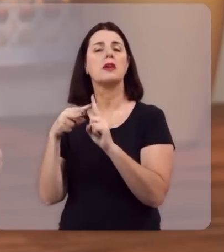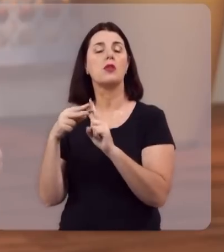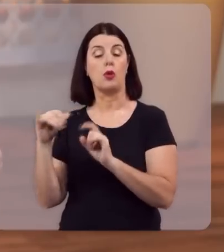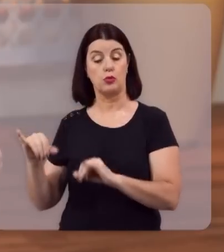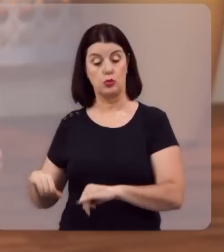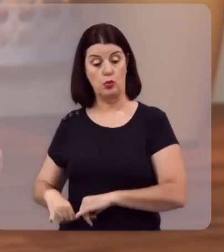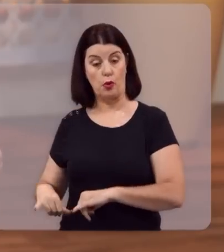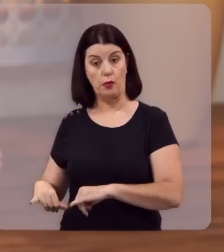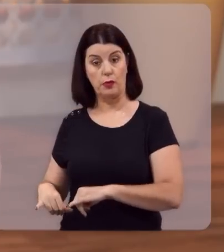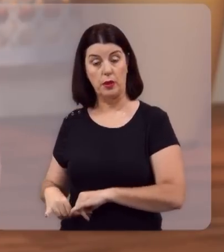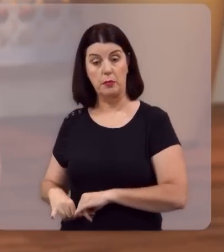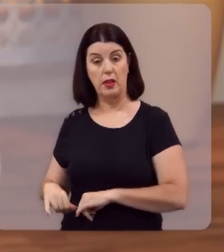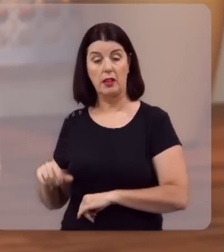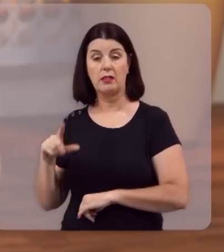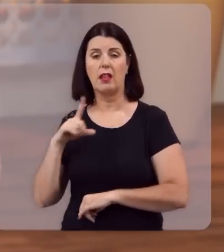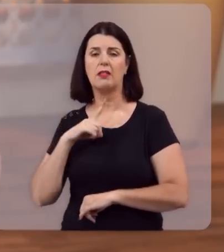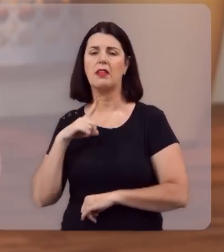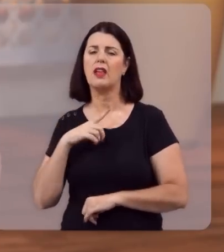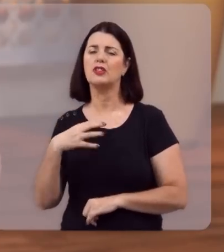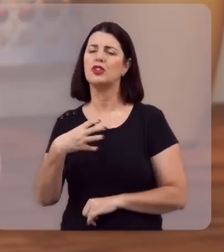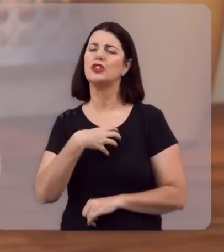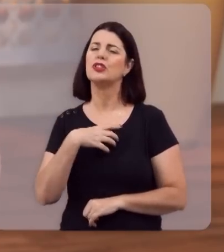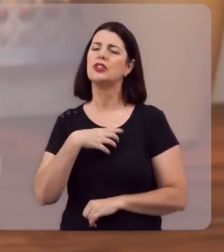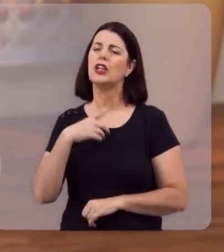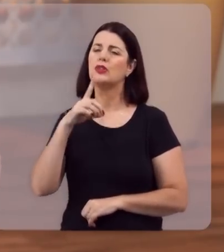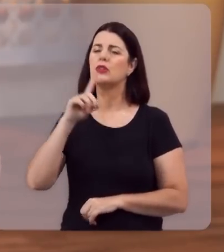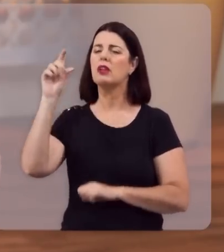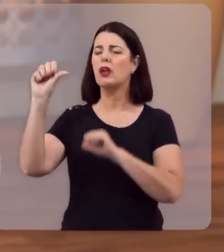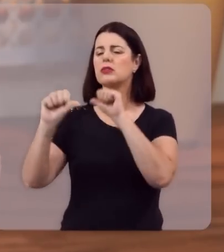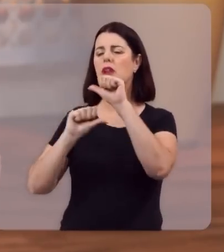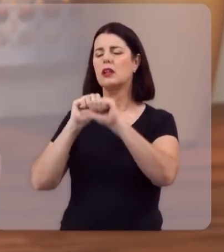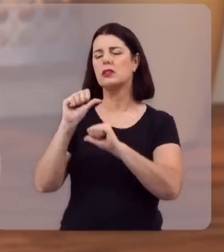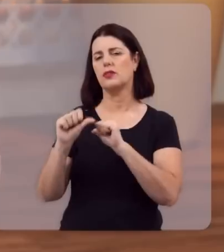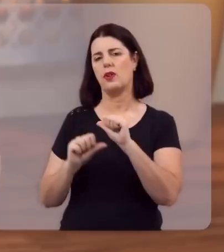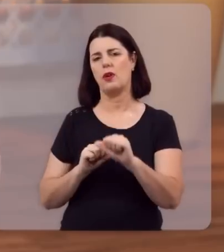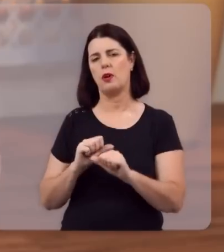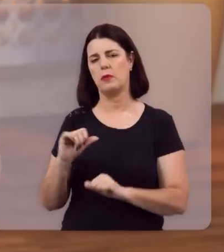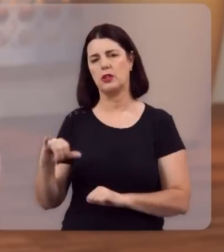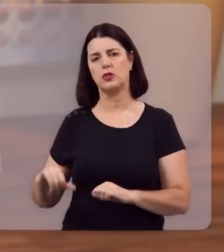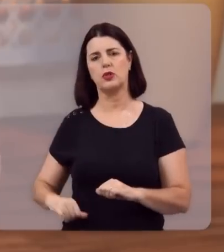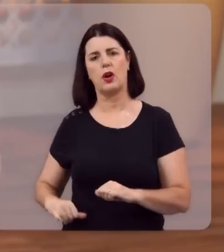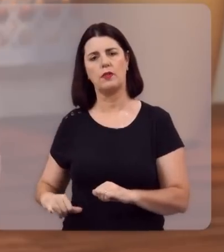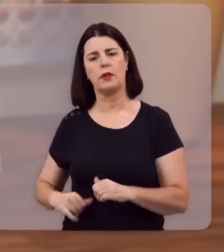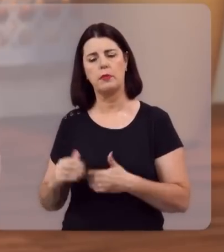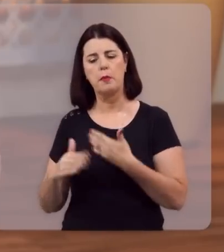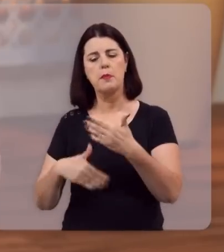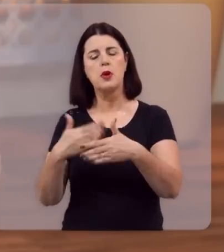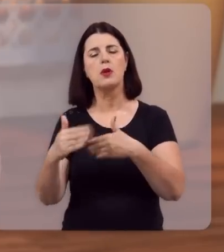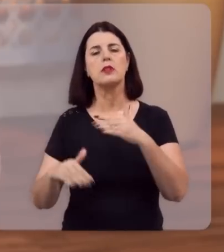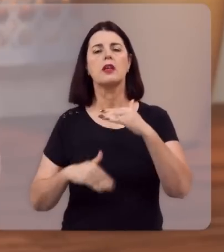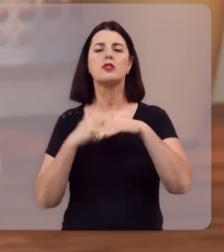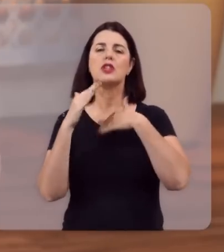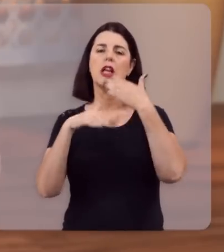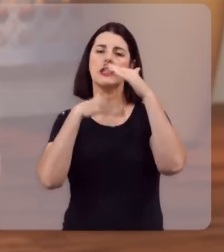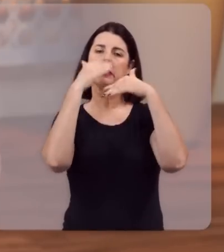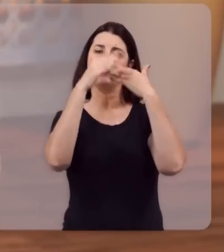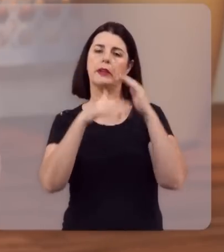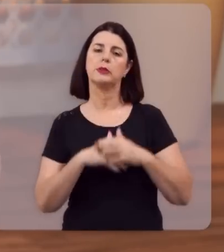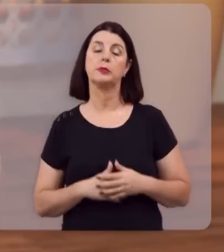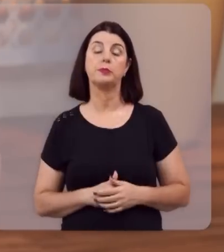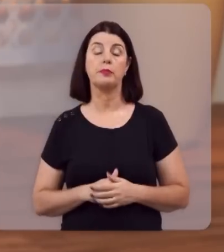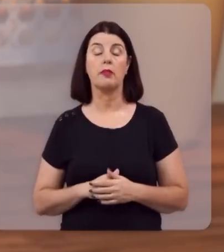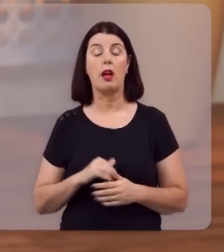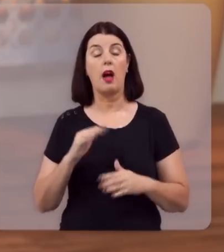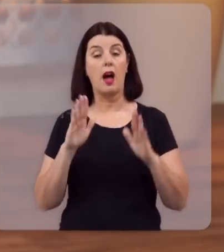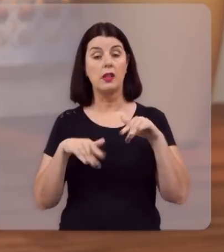o sofrimento passa a ter uma alquimia divina transforma situações de Sofrimento em processos de crescimento